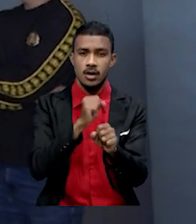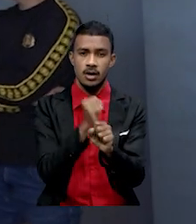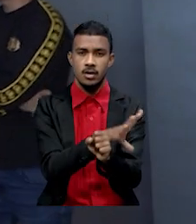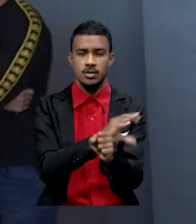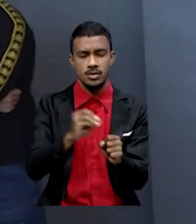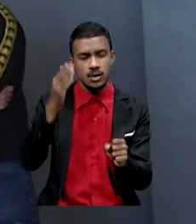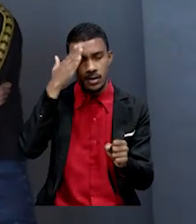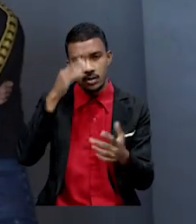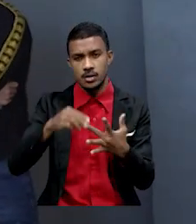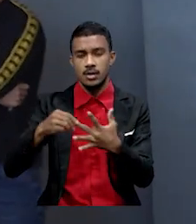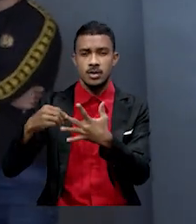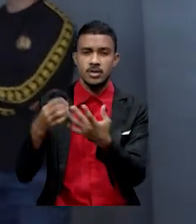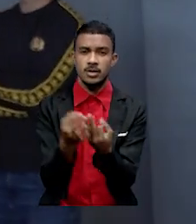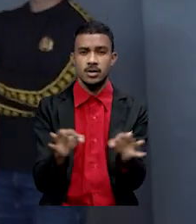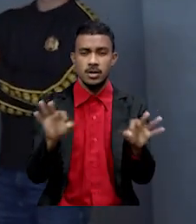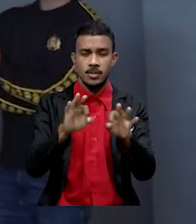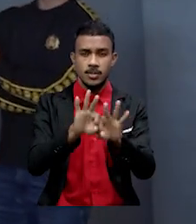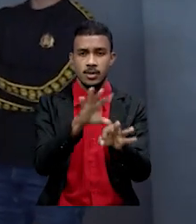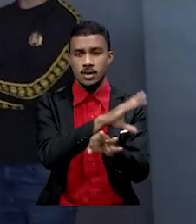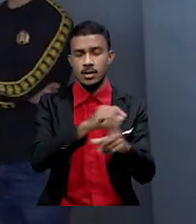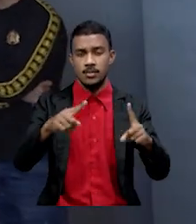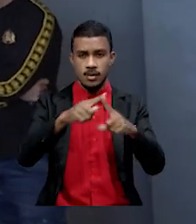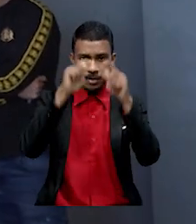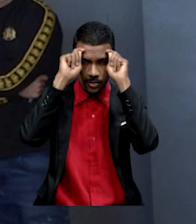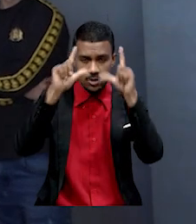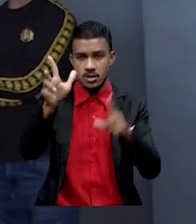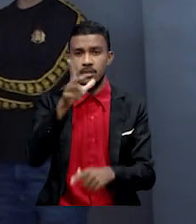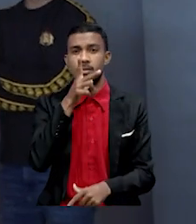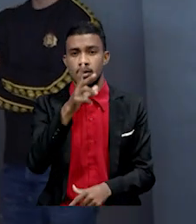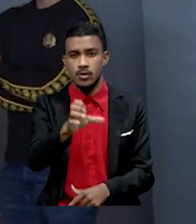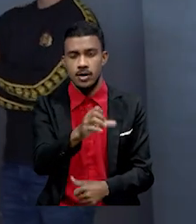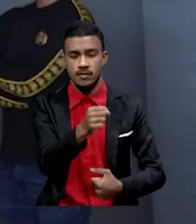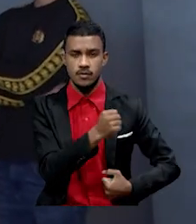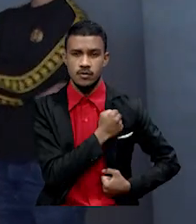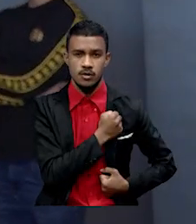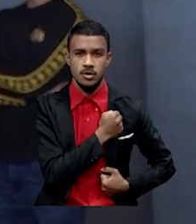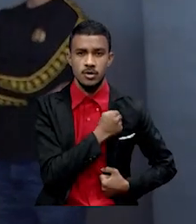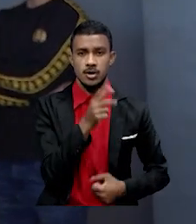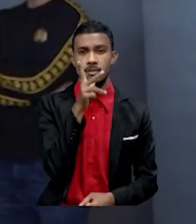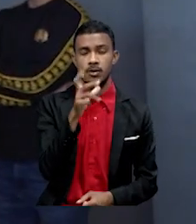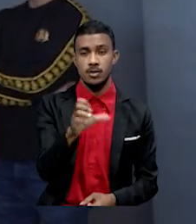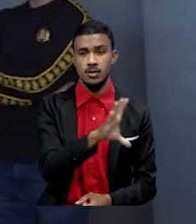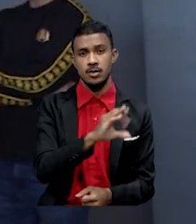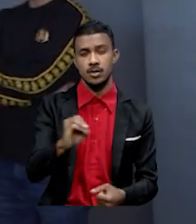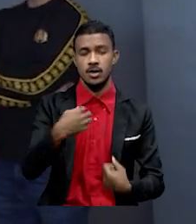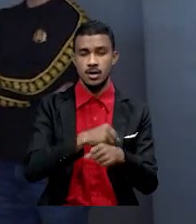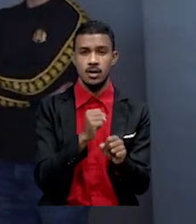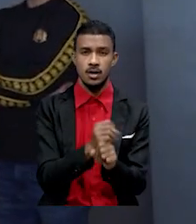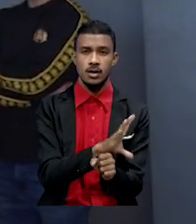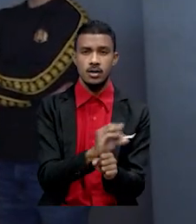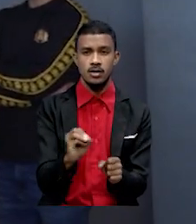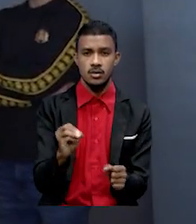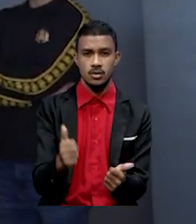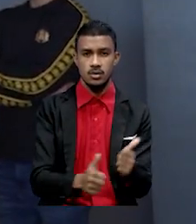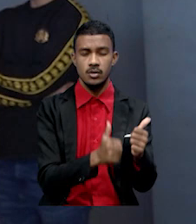interesses de Timor-Leste. E neste contexto, Portugal, as Forças Armadas Portuguesas estão profundamente empenhadas quer